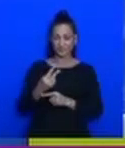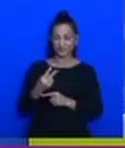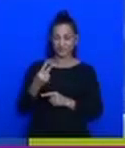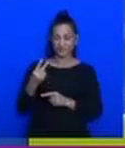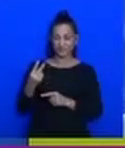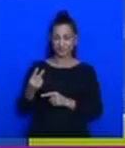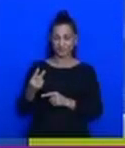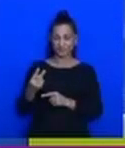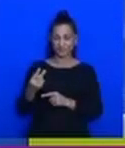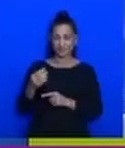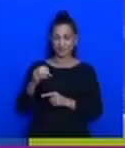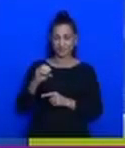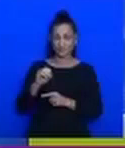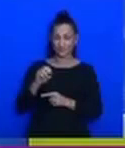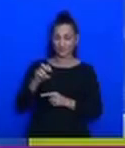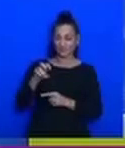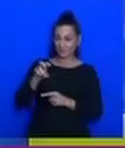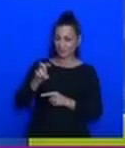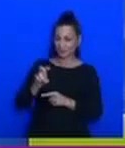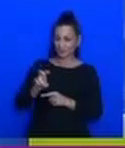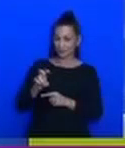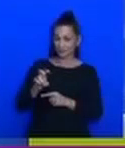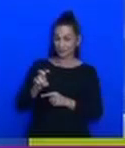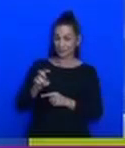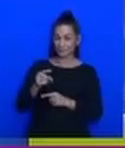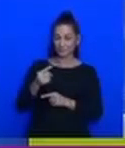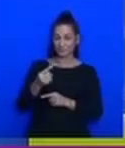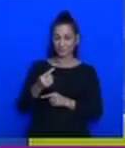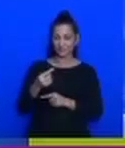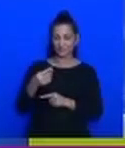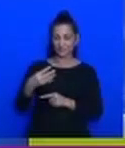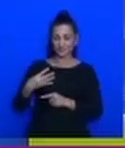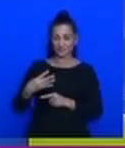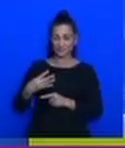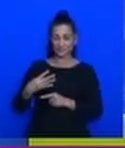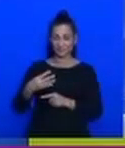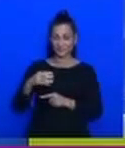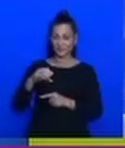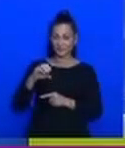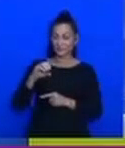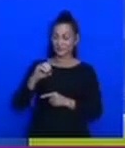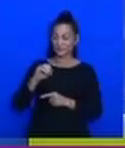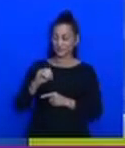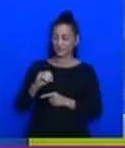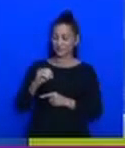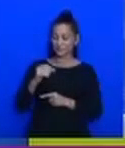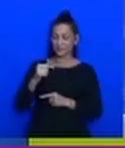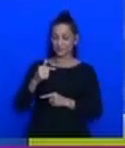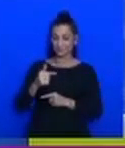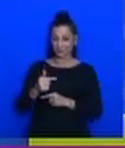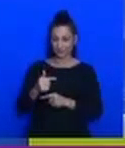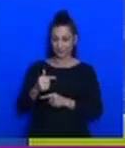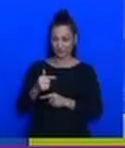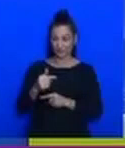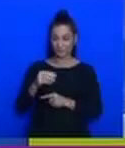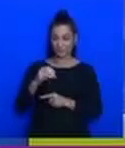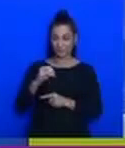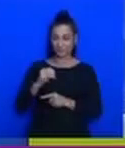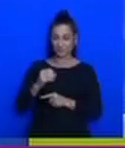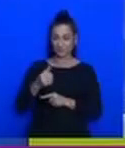21, 22, 05, 14,